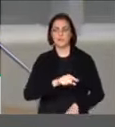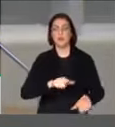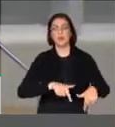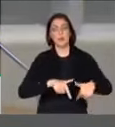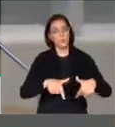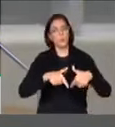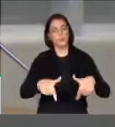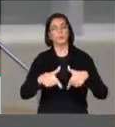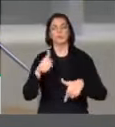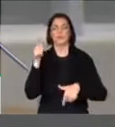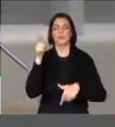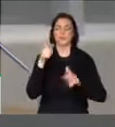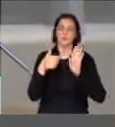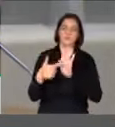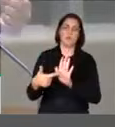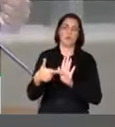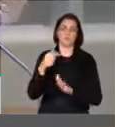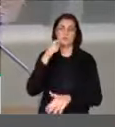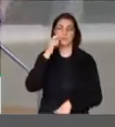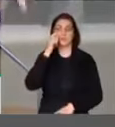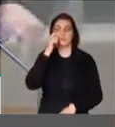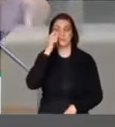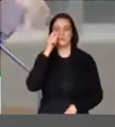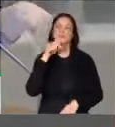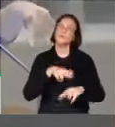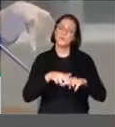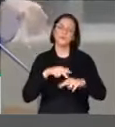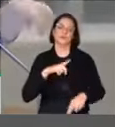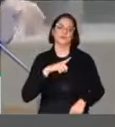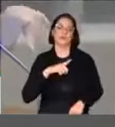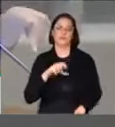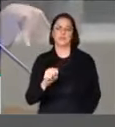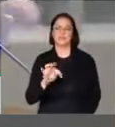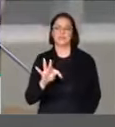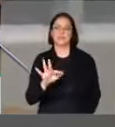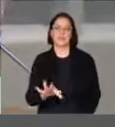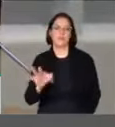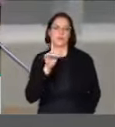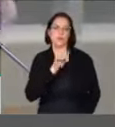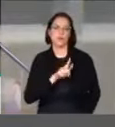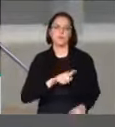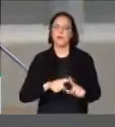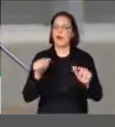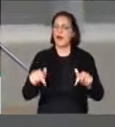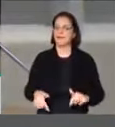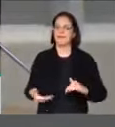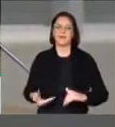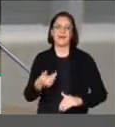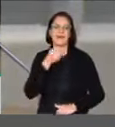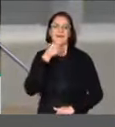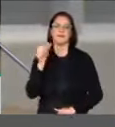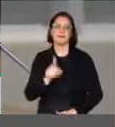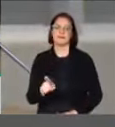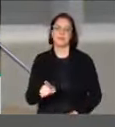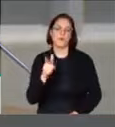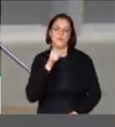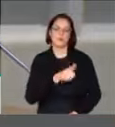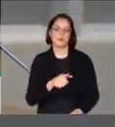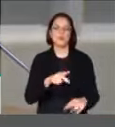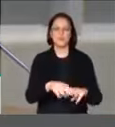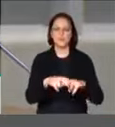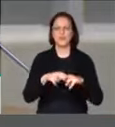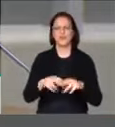peso na rua e conquistando no STF o que aqui no Congresso nós não conseguimos ainda conquistar, fruto